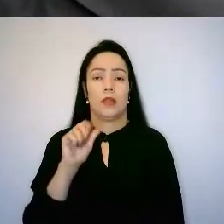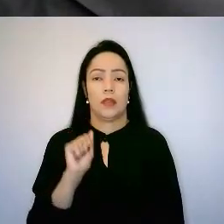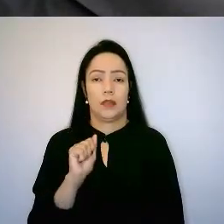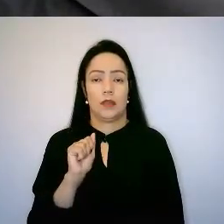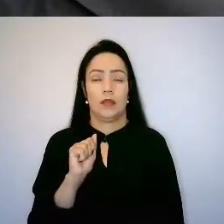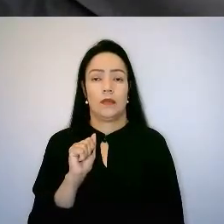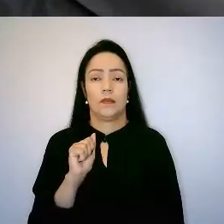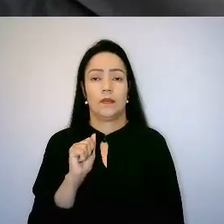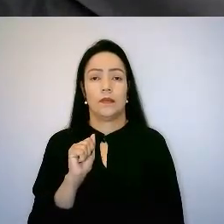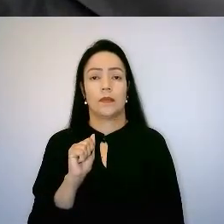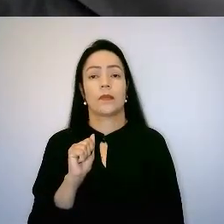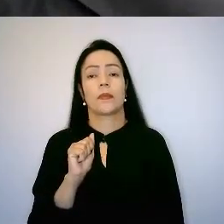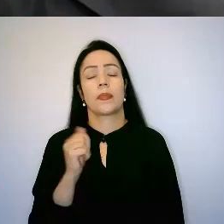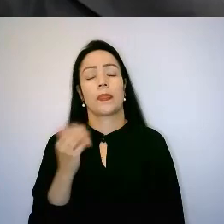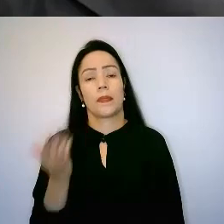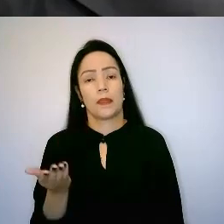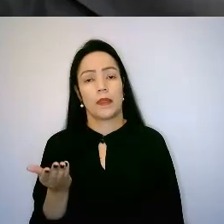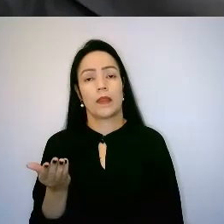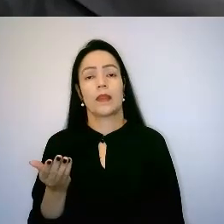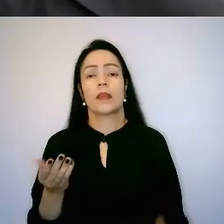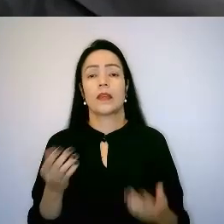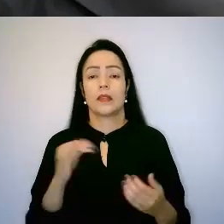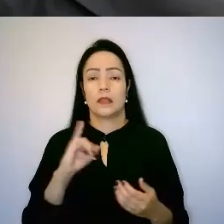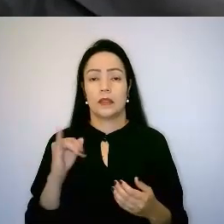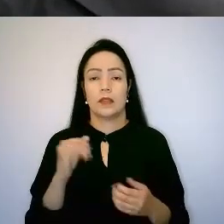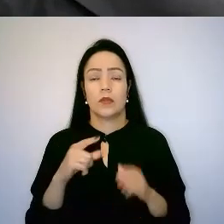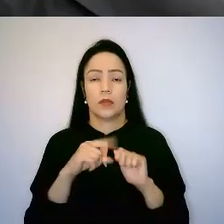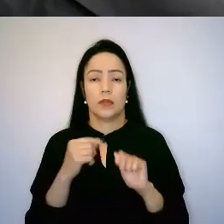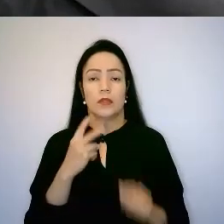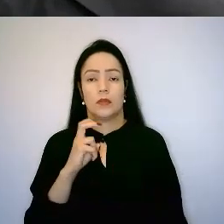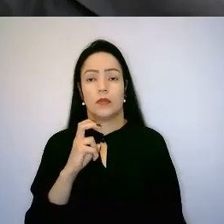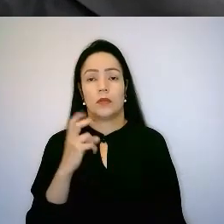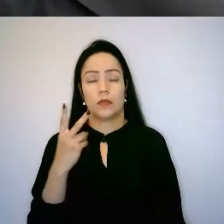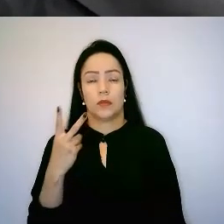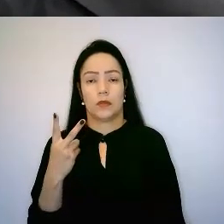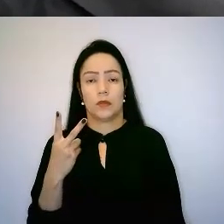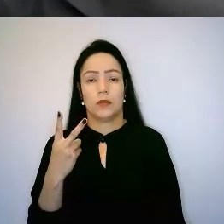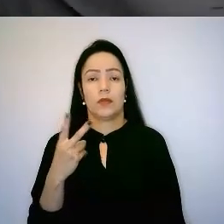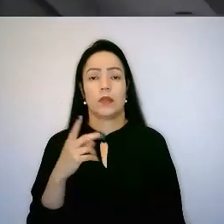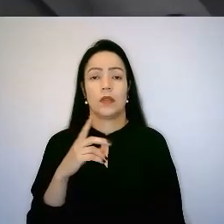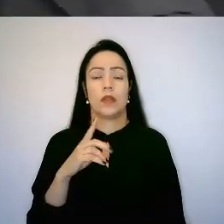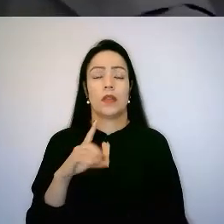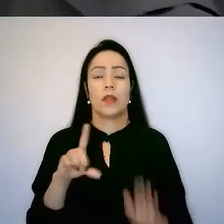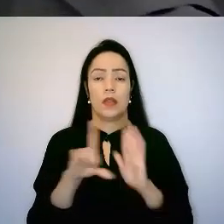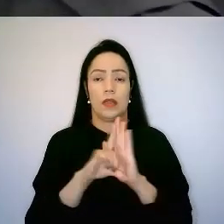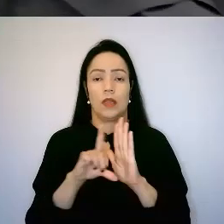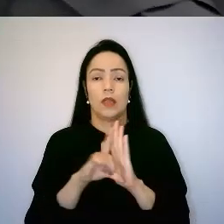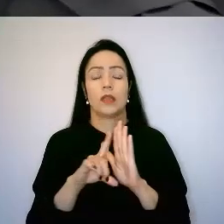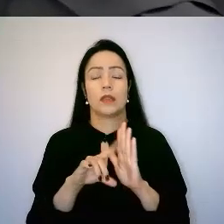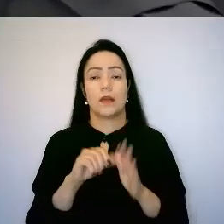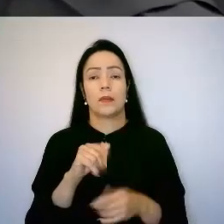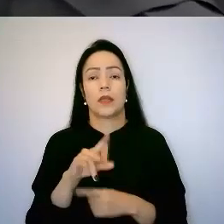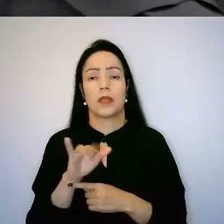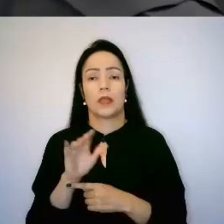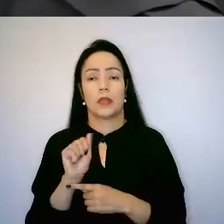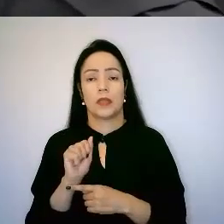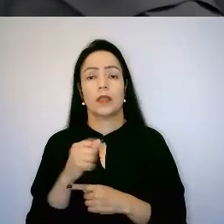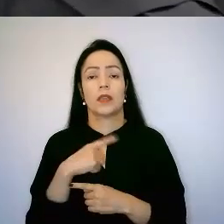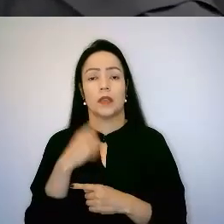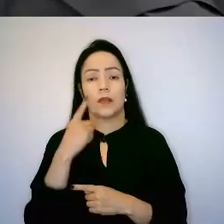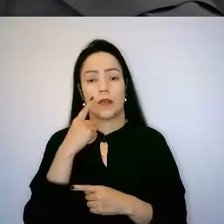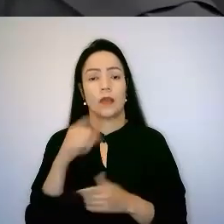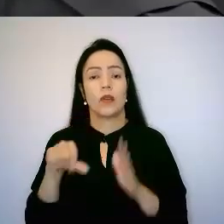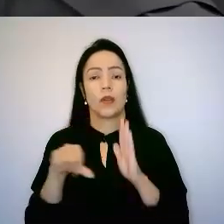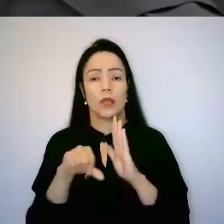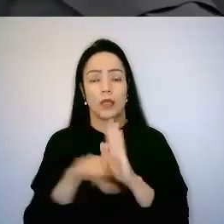na medida em que nos termos do artigo 52 da lei de Execuções Penais a prática de fato previsto como criminoso constitui falta